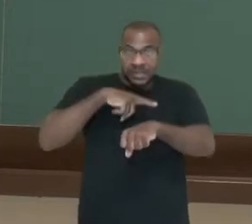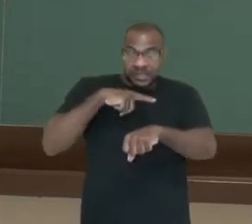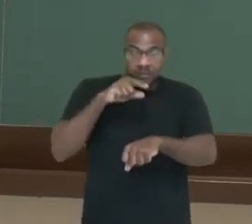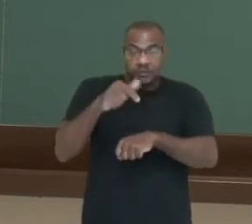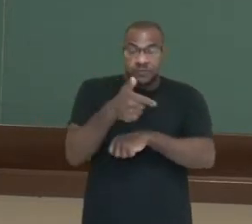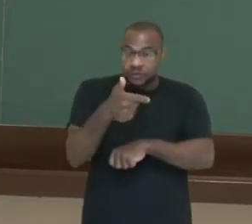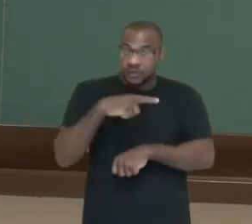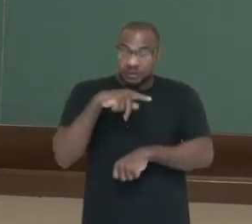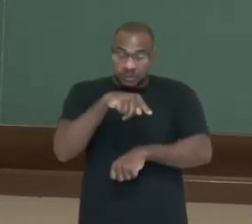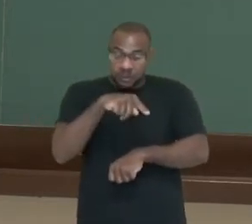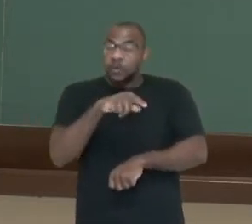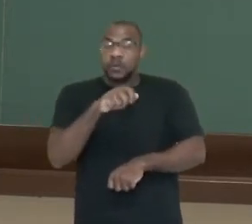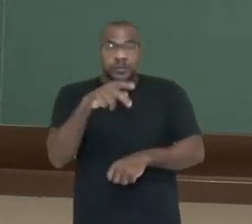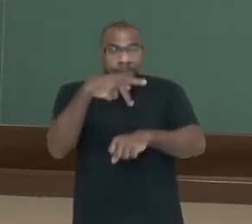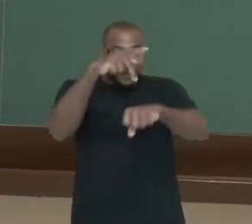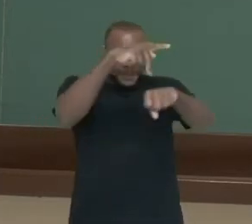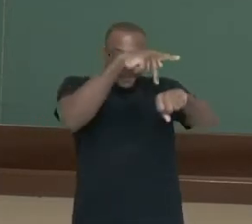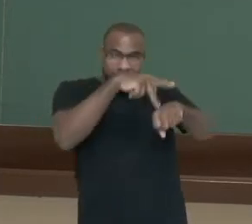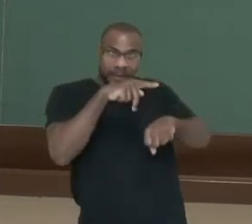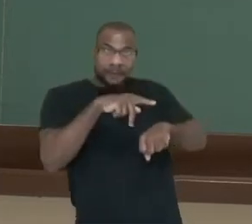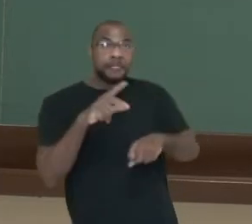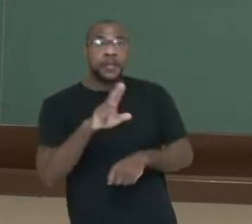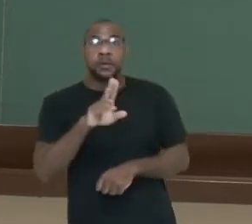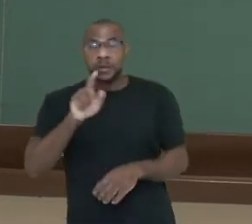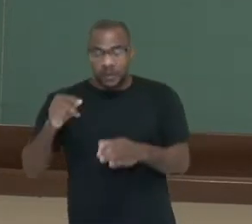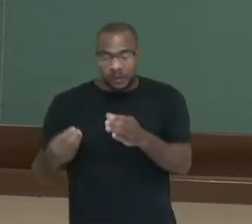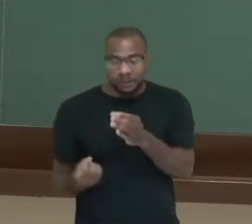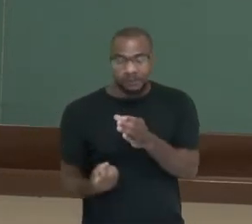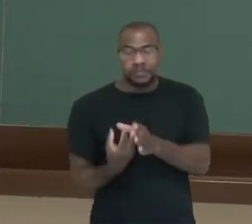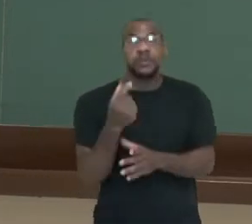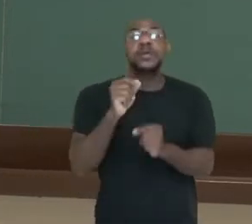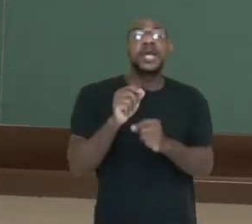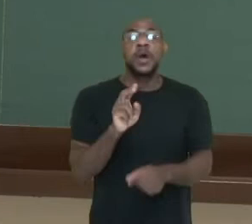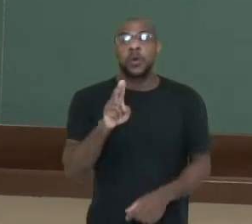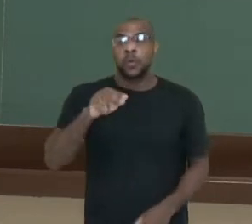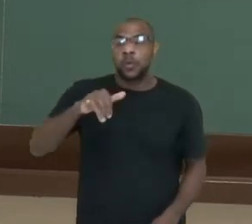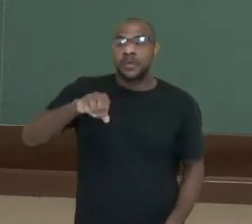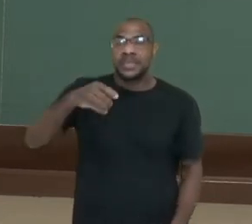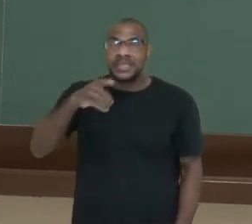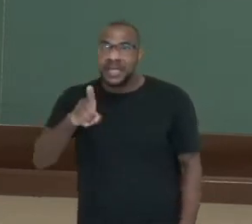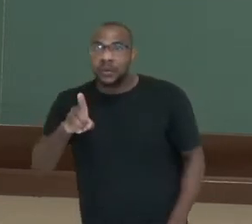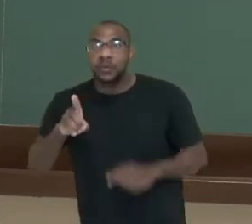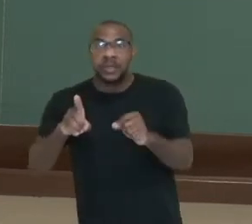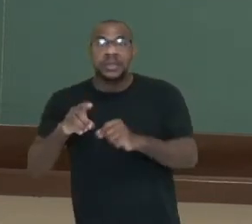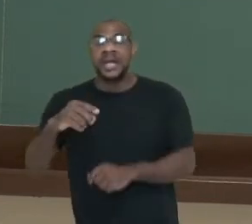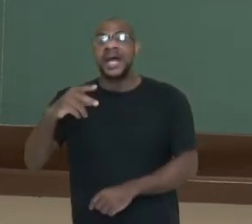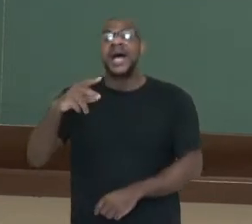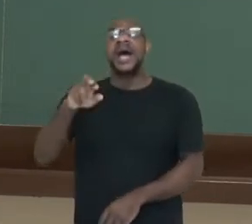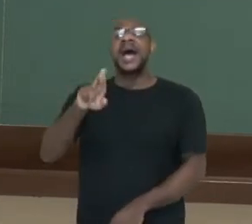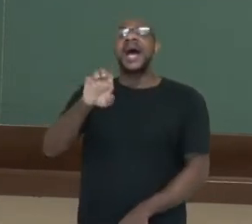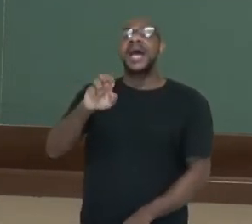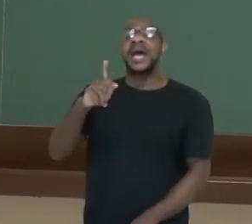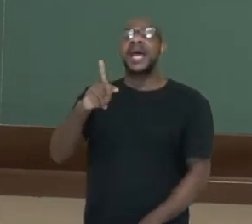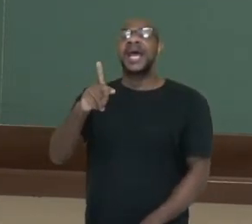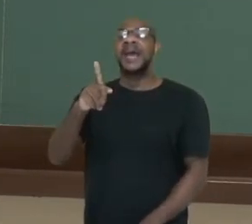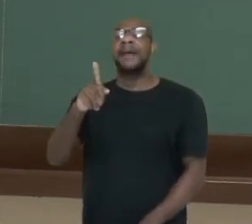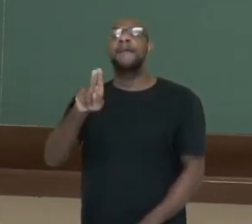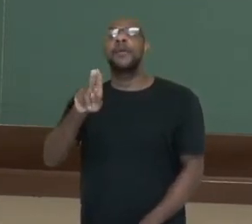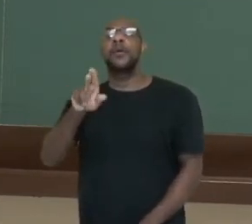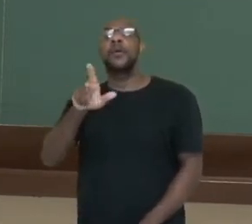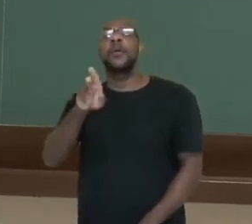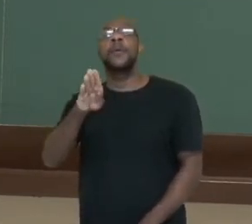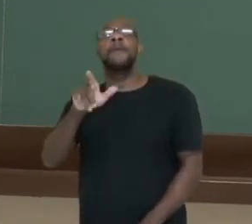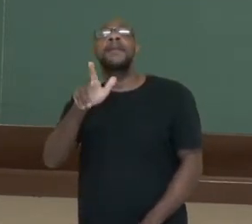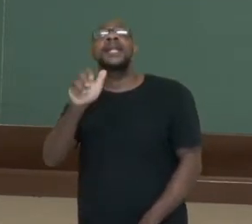22 países passaram a se chamar uma união. União do quê? Das repúblicas. Então, é uma união de